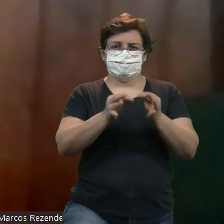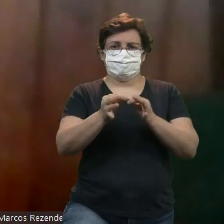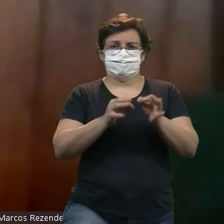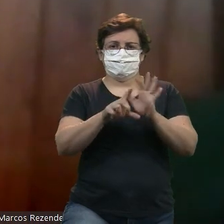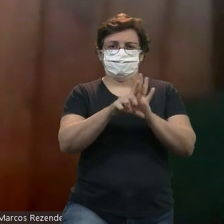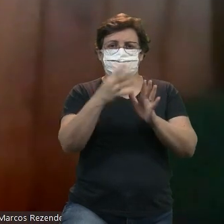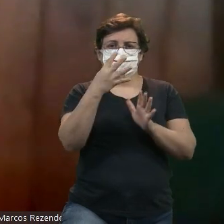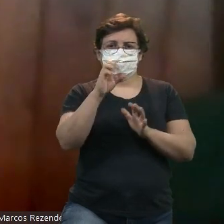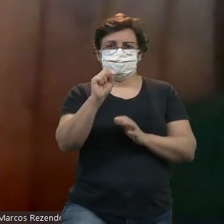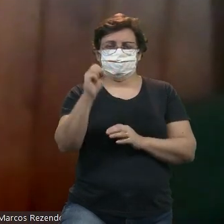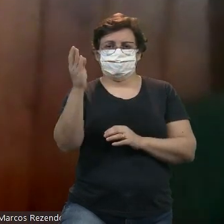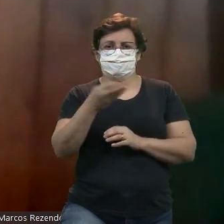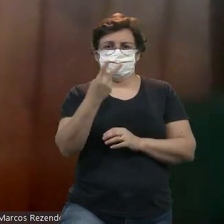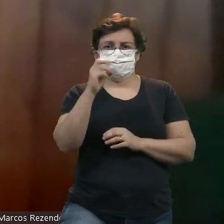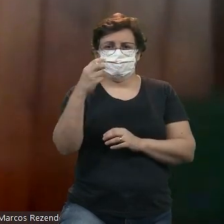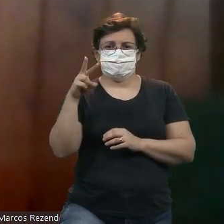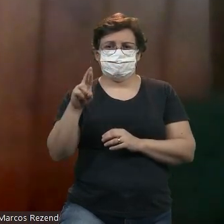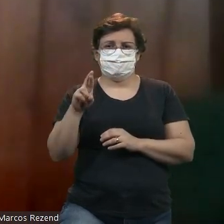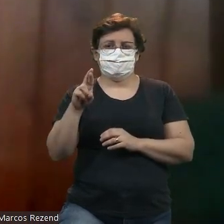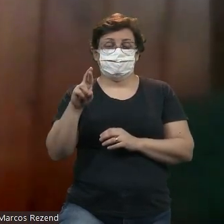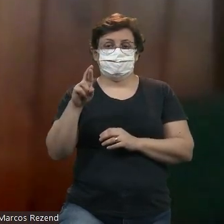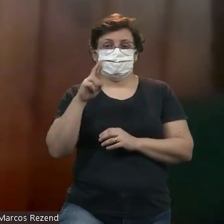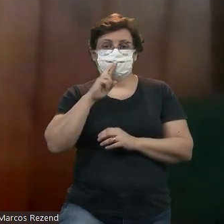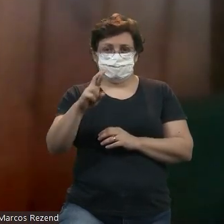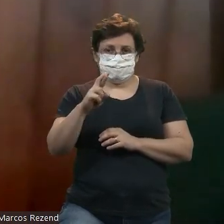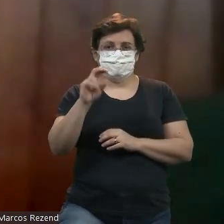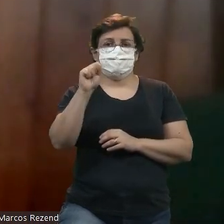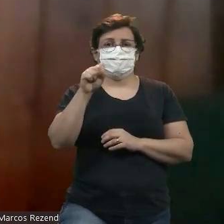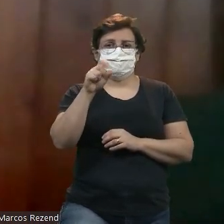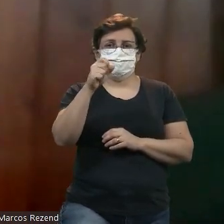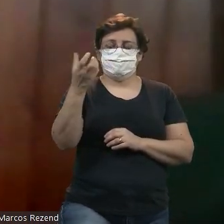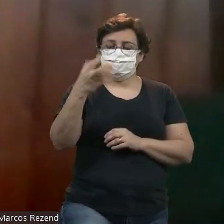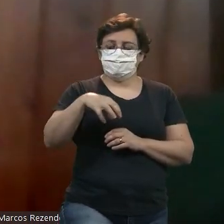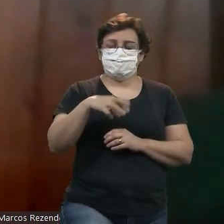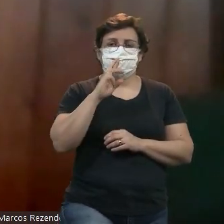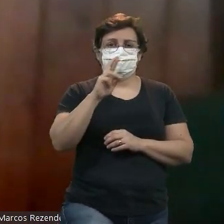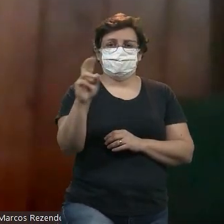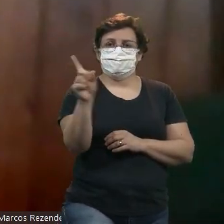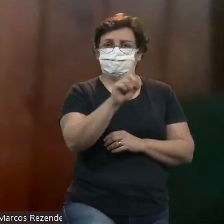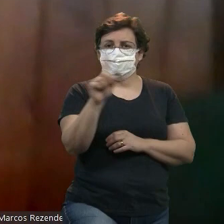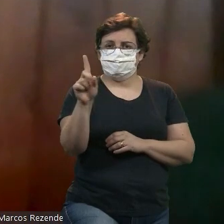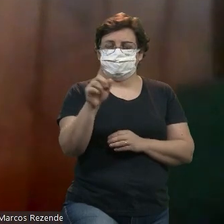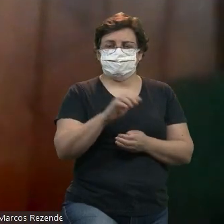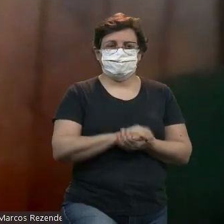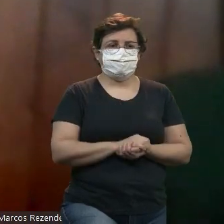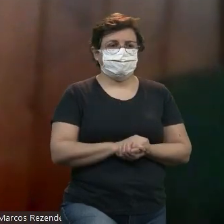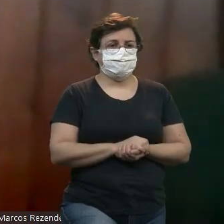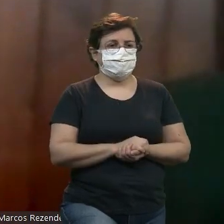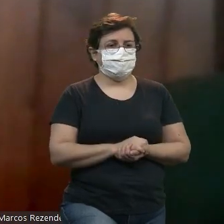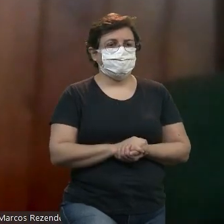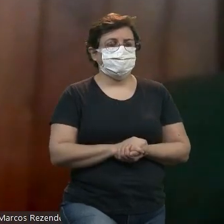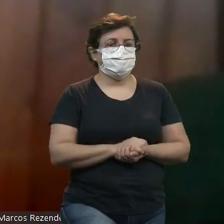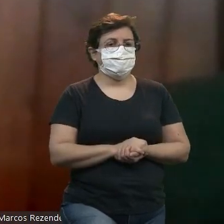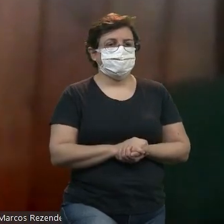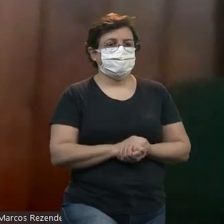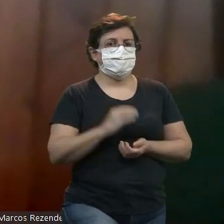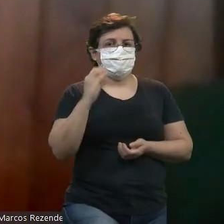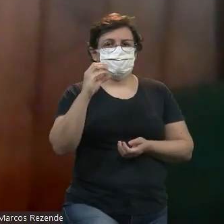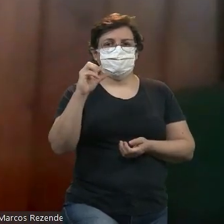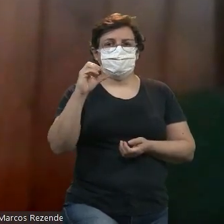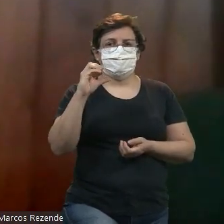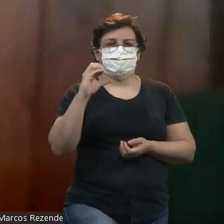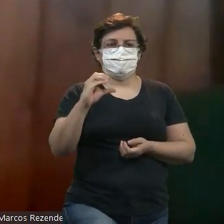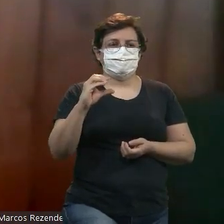lei 48 de 2020 responderão sim. Aqueles contrários responderão não. Vereador Cícero do